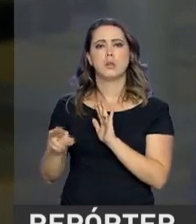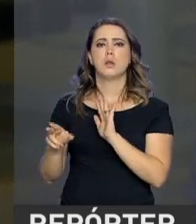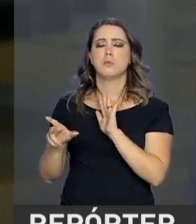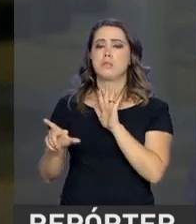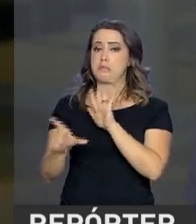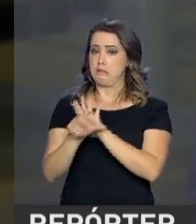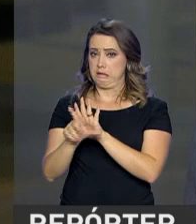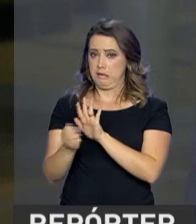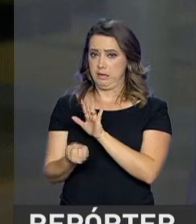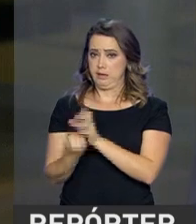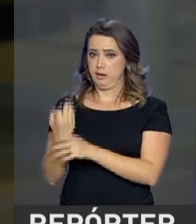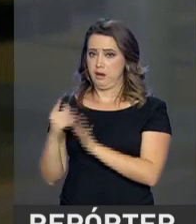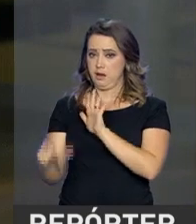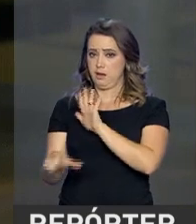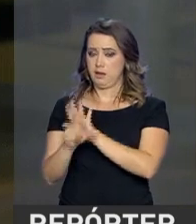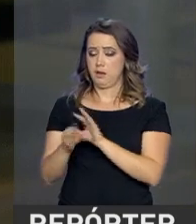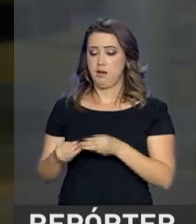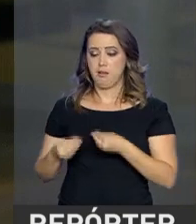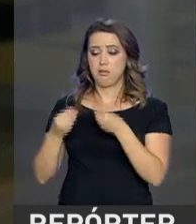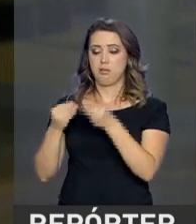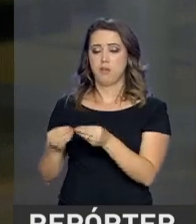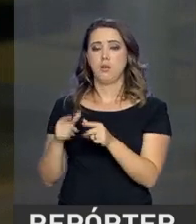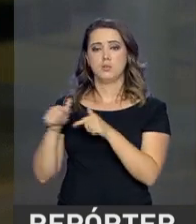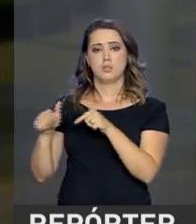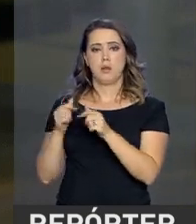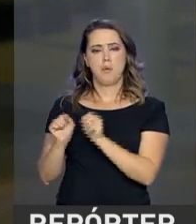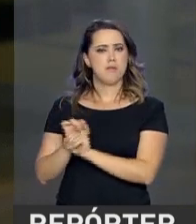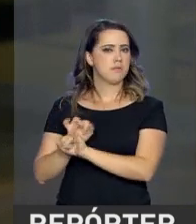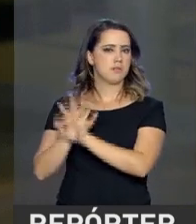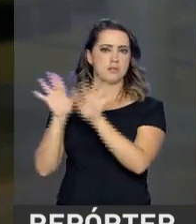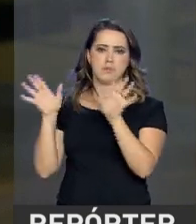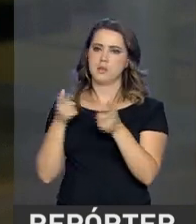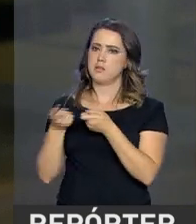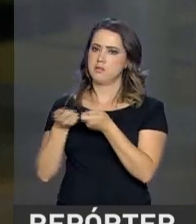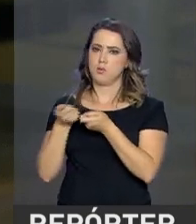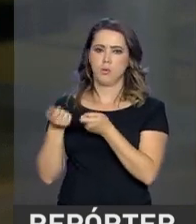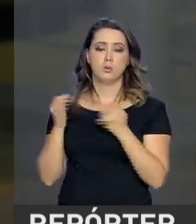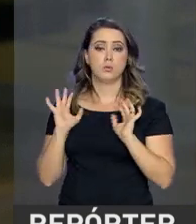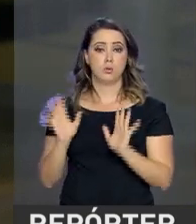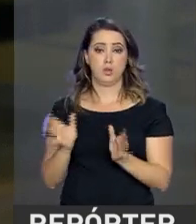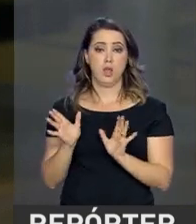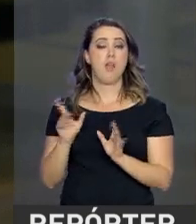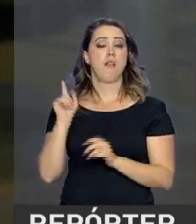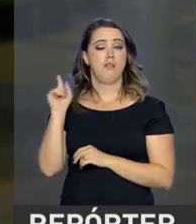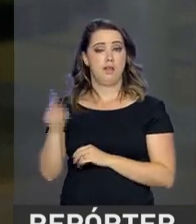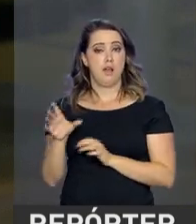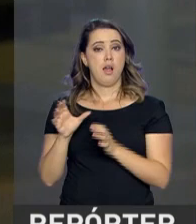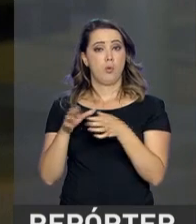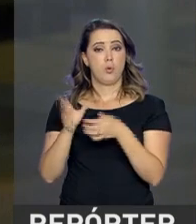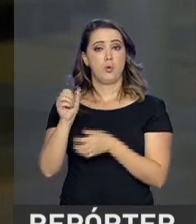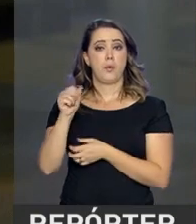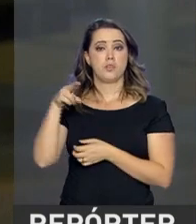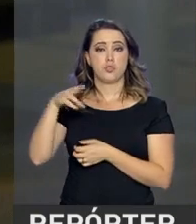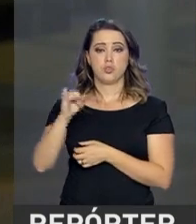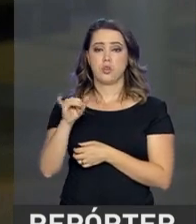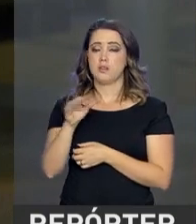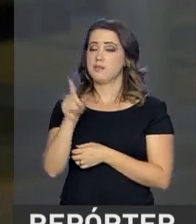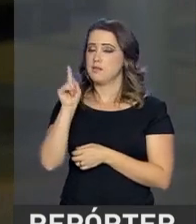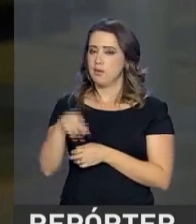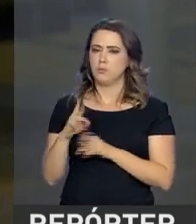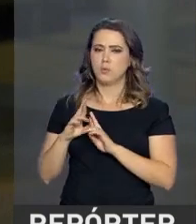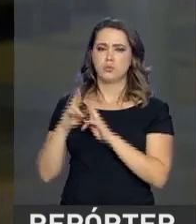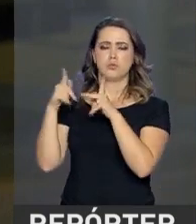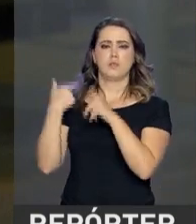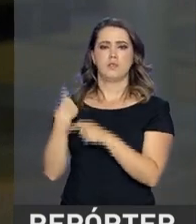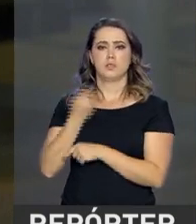trazer o papel do dnpm absoluta transparência no gesto eu acho que a agência é um grande modificação dor da